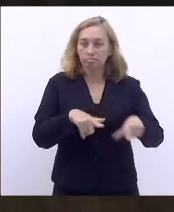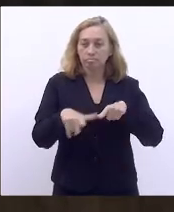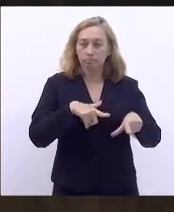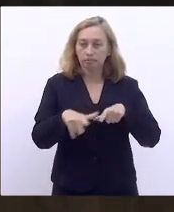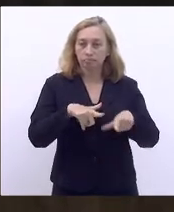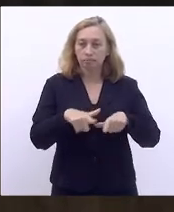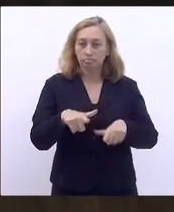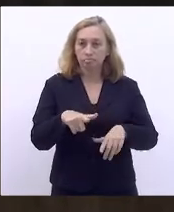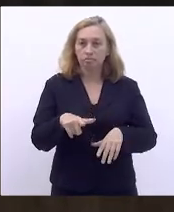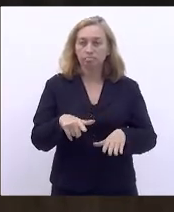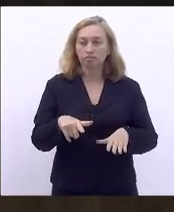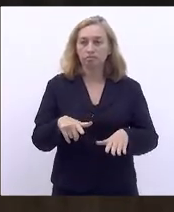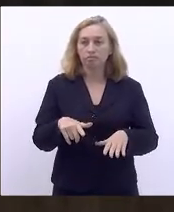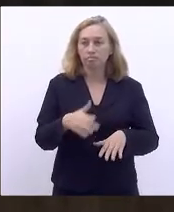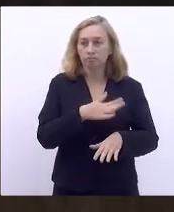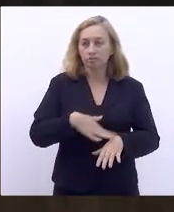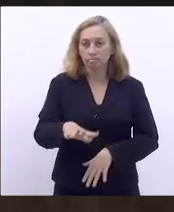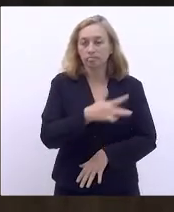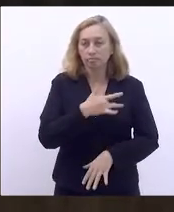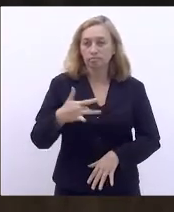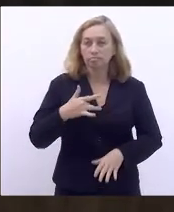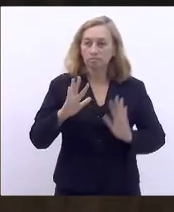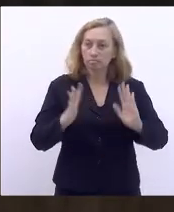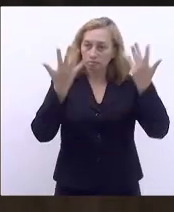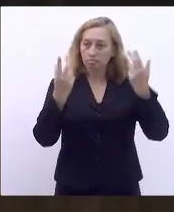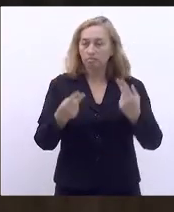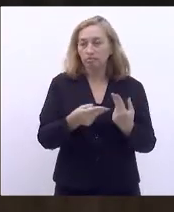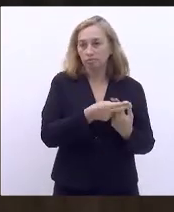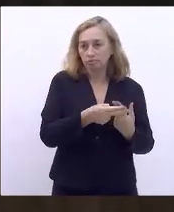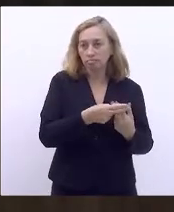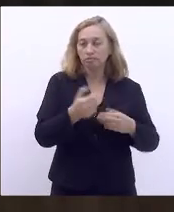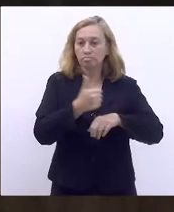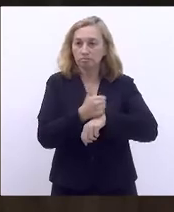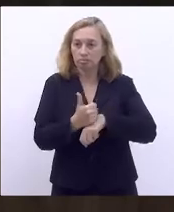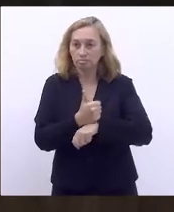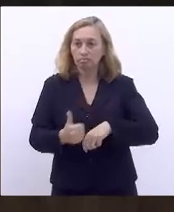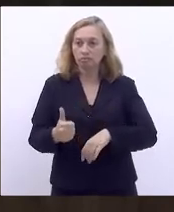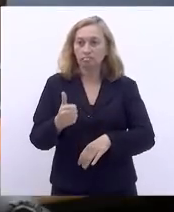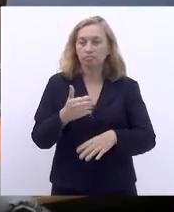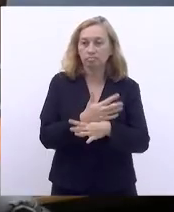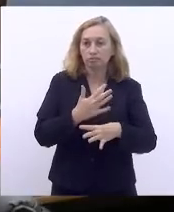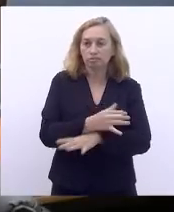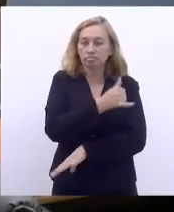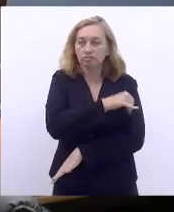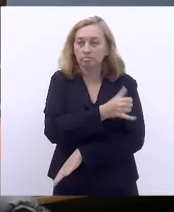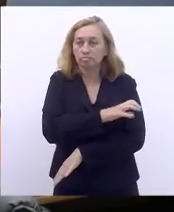do pessoal da saúde. Viva o SUS, viva os profissionais da saúde do Estado do Rio de Janeiro.